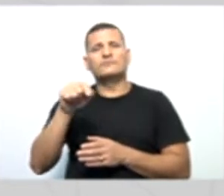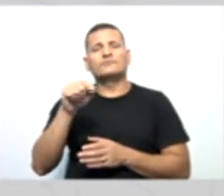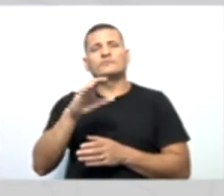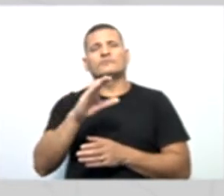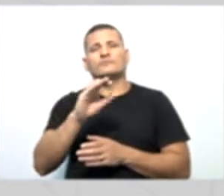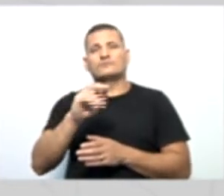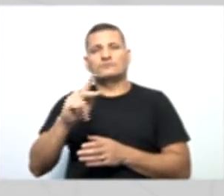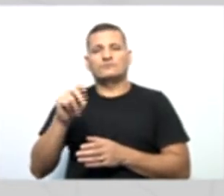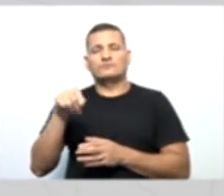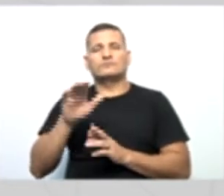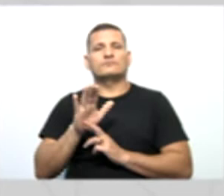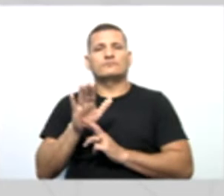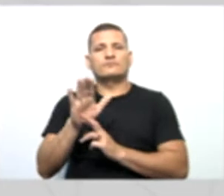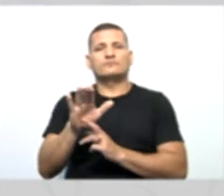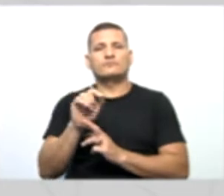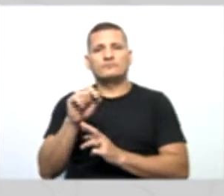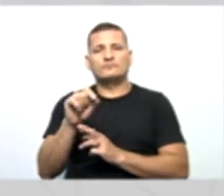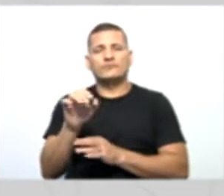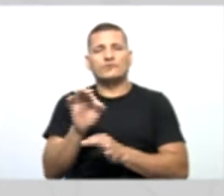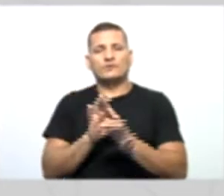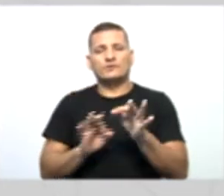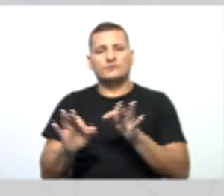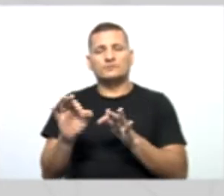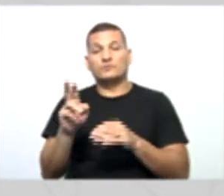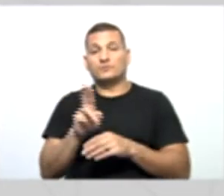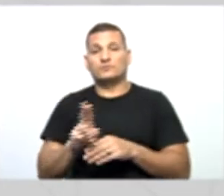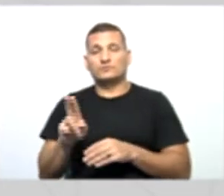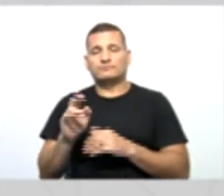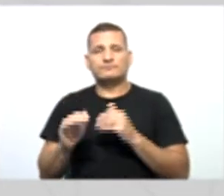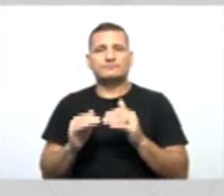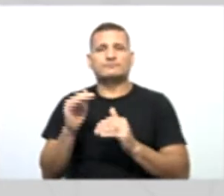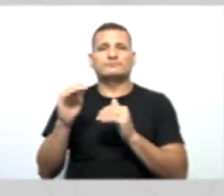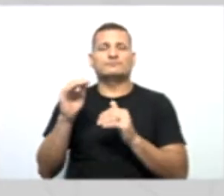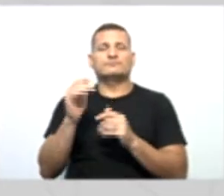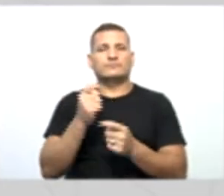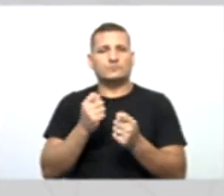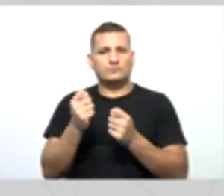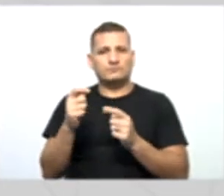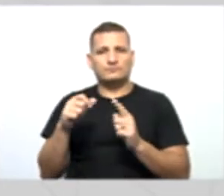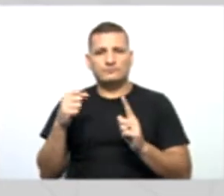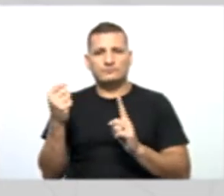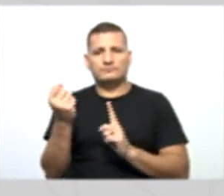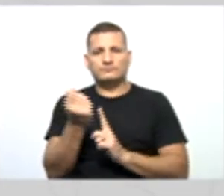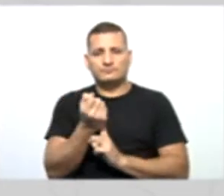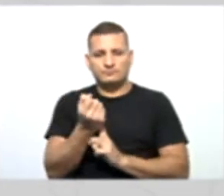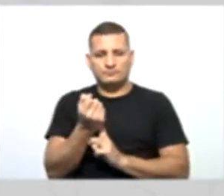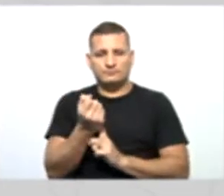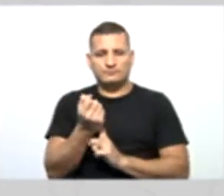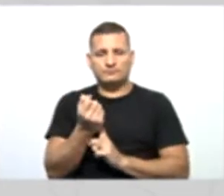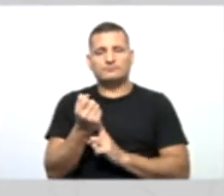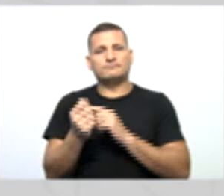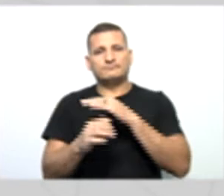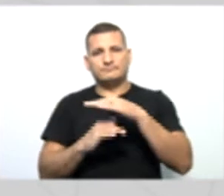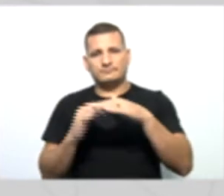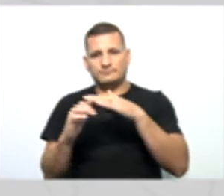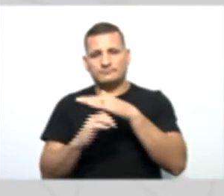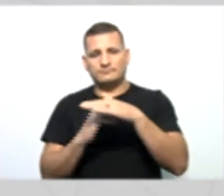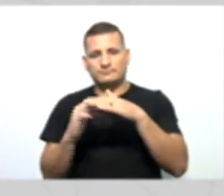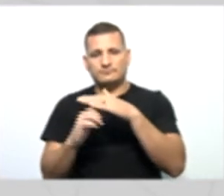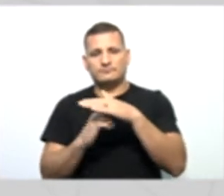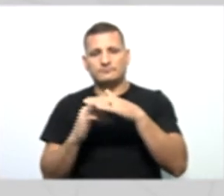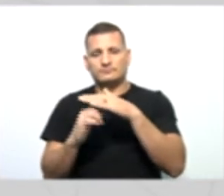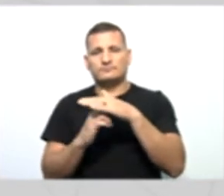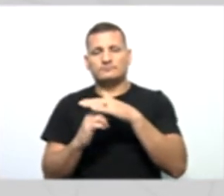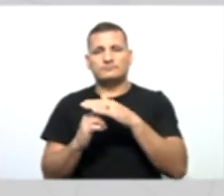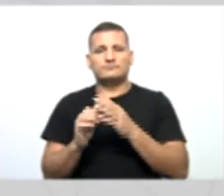como uma forma de organização útil para o desenvolvimento econômico, social e empreendedor. Eu não tenho só